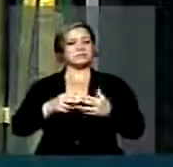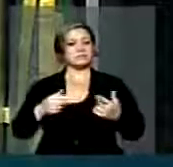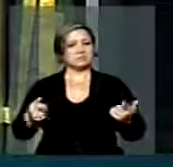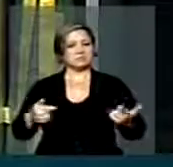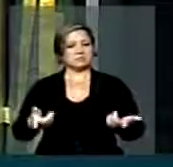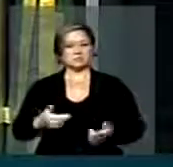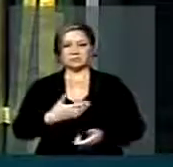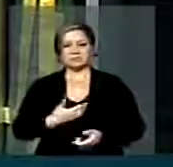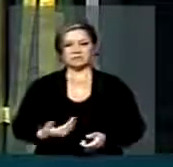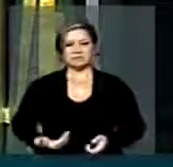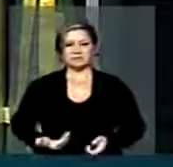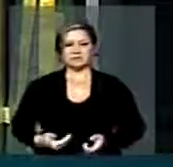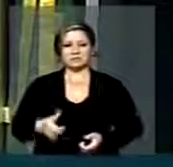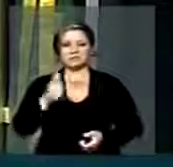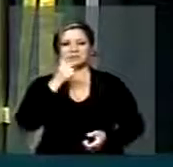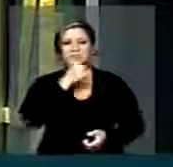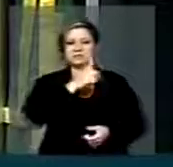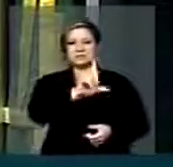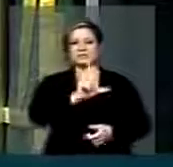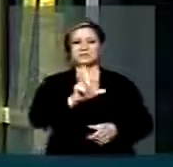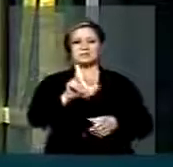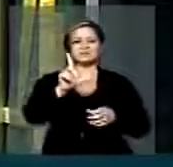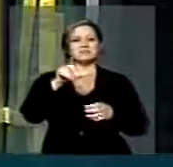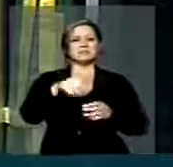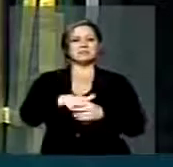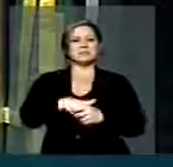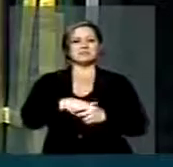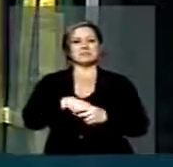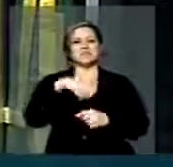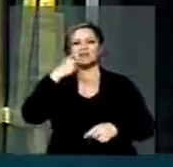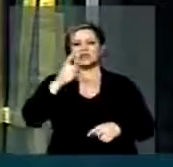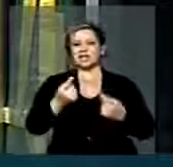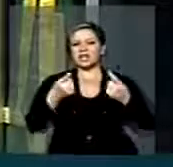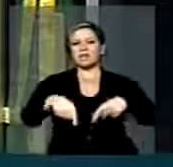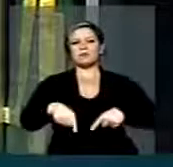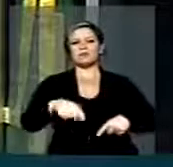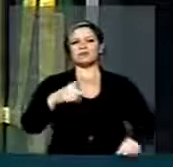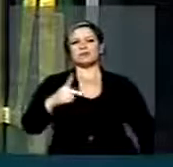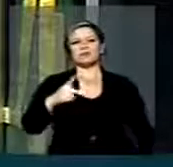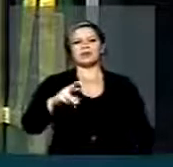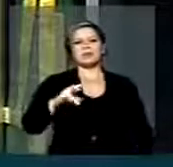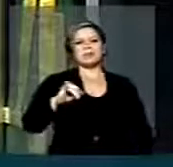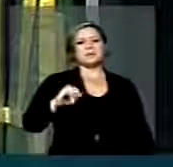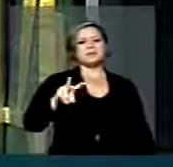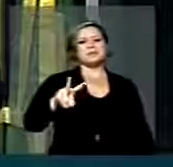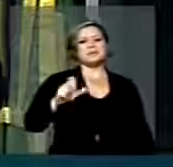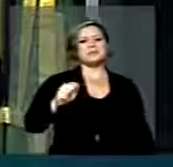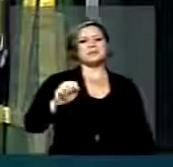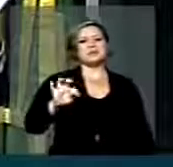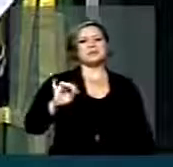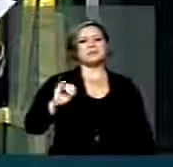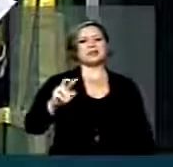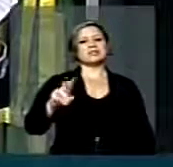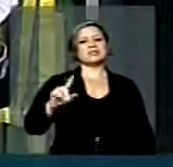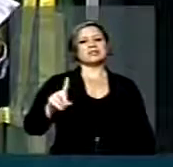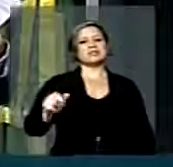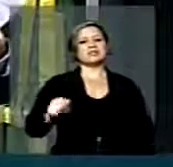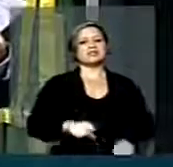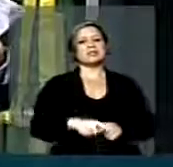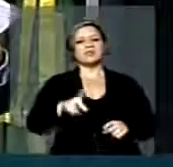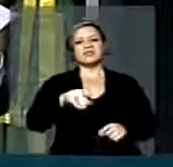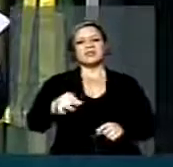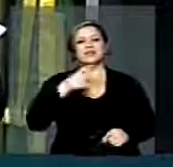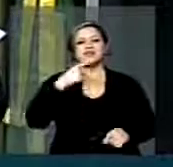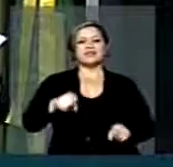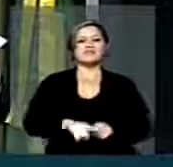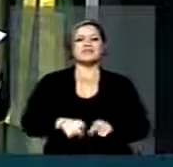atual governo ganhou a eleição demonizando as privatizações. E agora o discurso do Mantega, que a economia vai melhorar porque vai